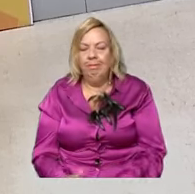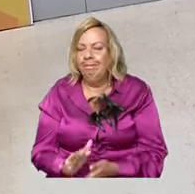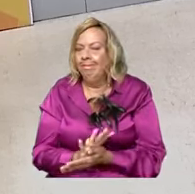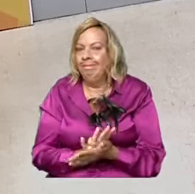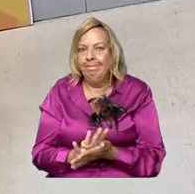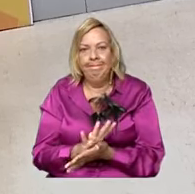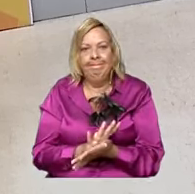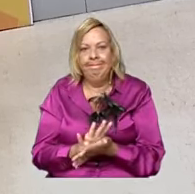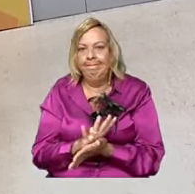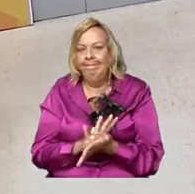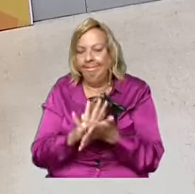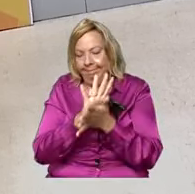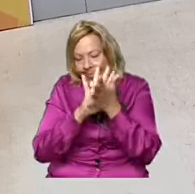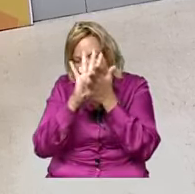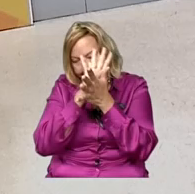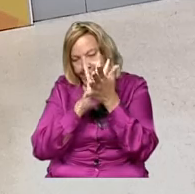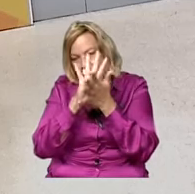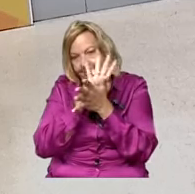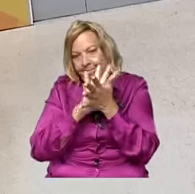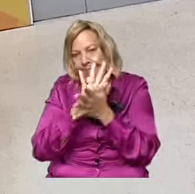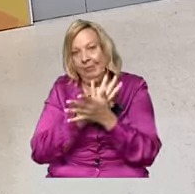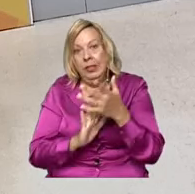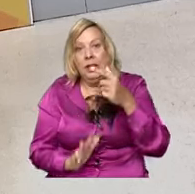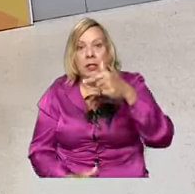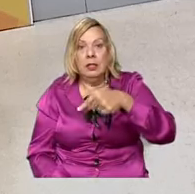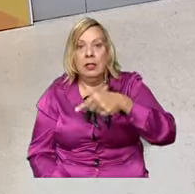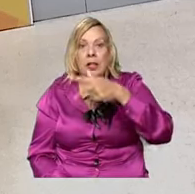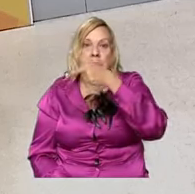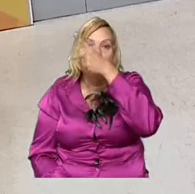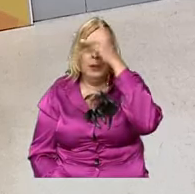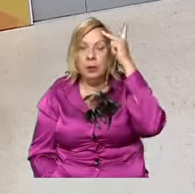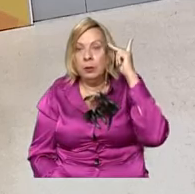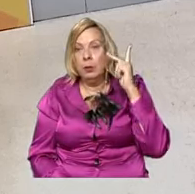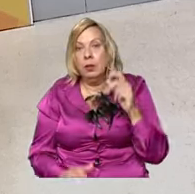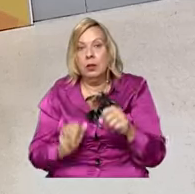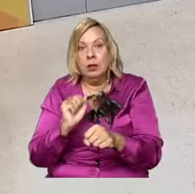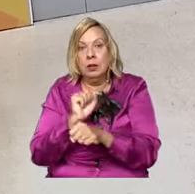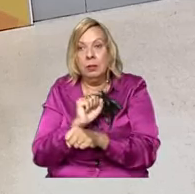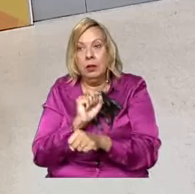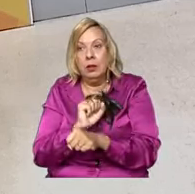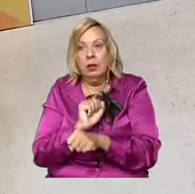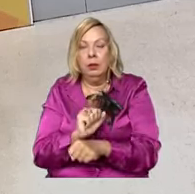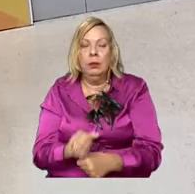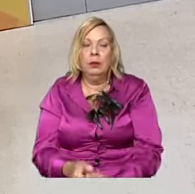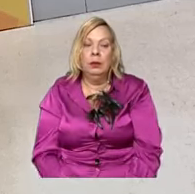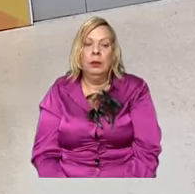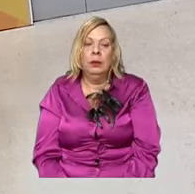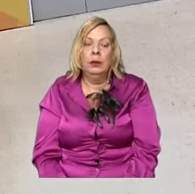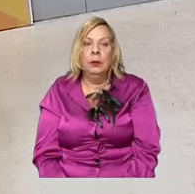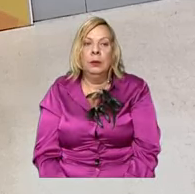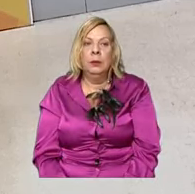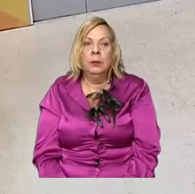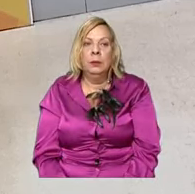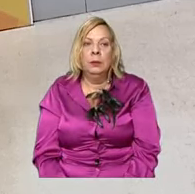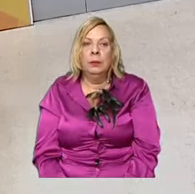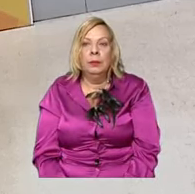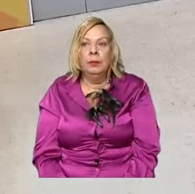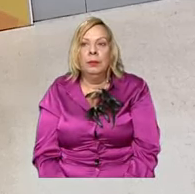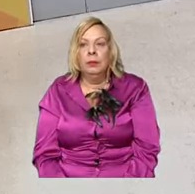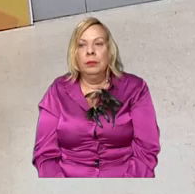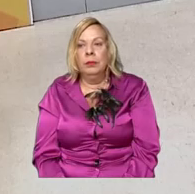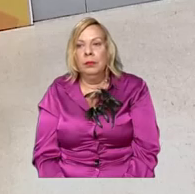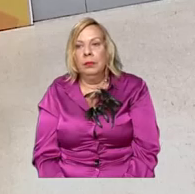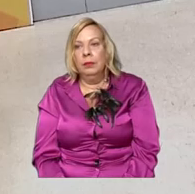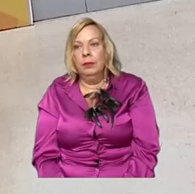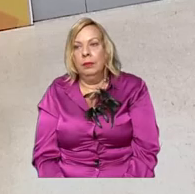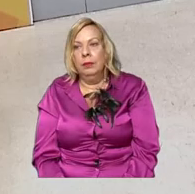Só aumentou a fila agora. Sete estão na expectativa por uma bola. Vamos em frente, tem mais uma bolinha para anunciar,